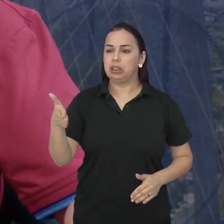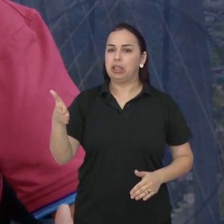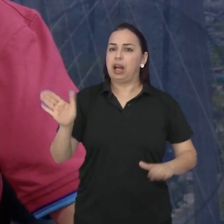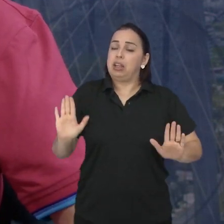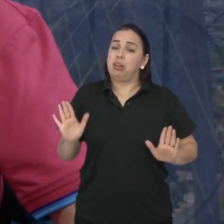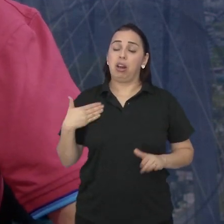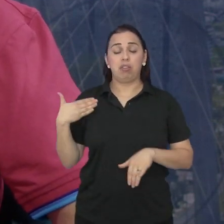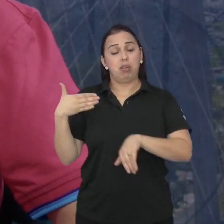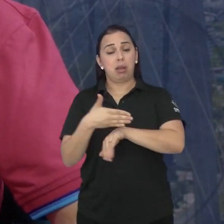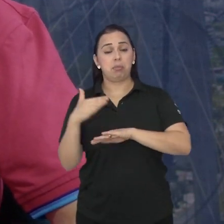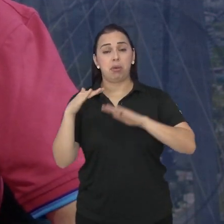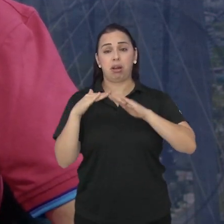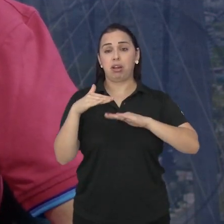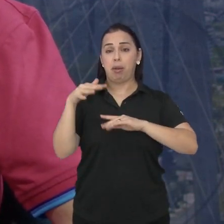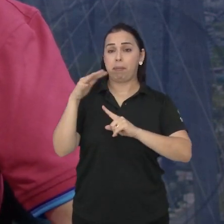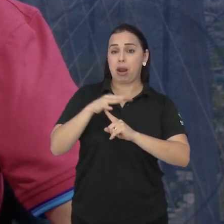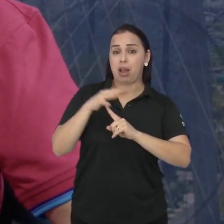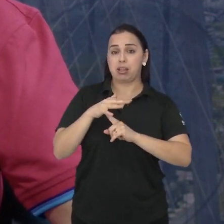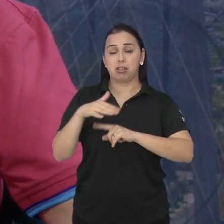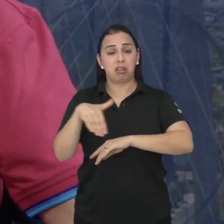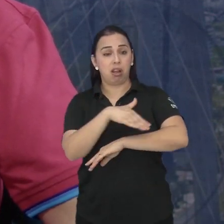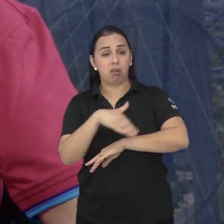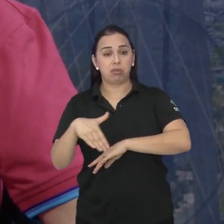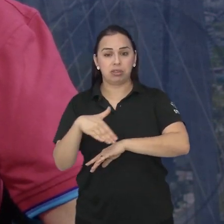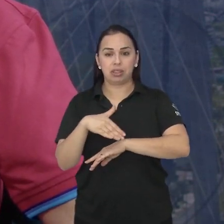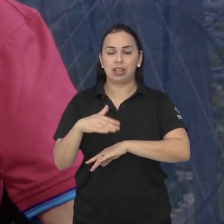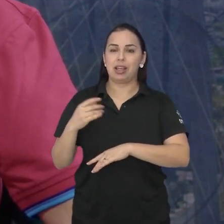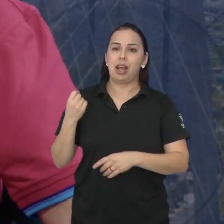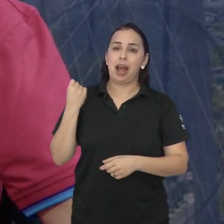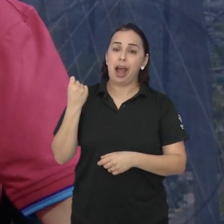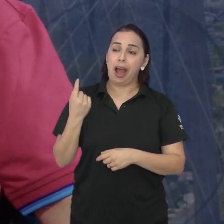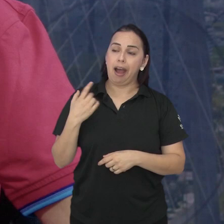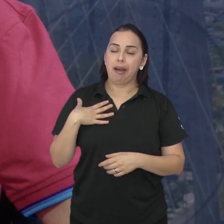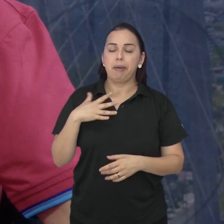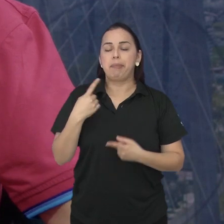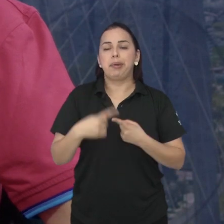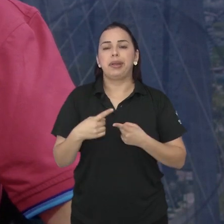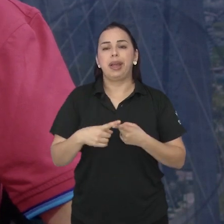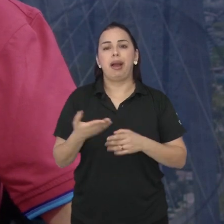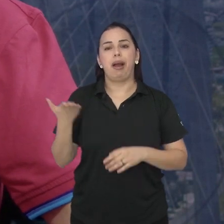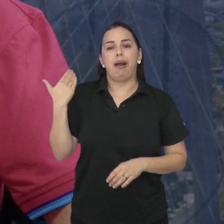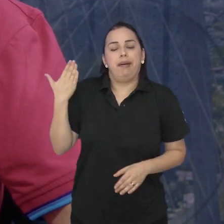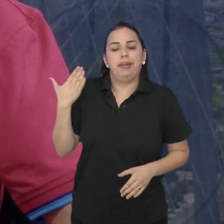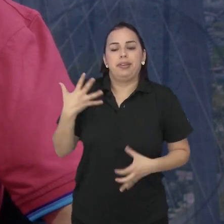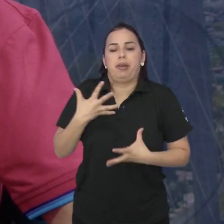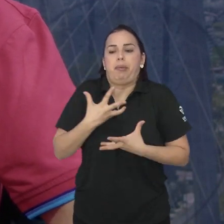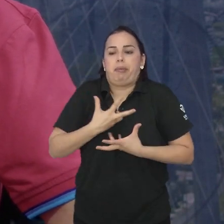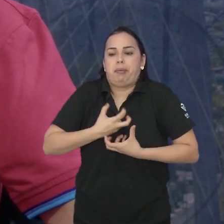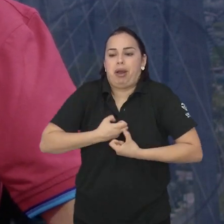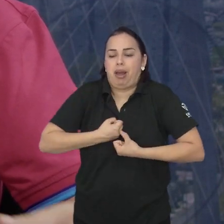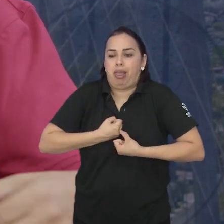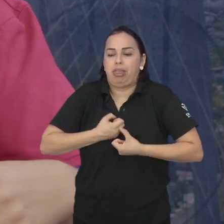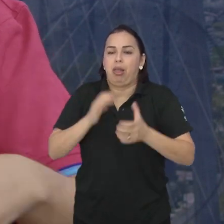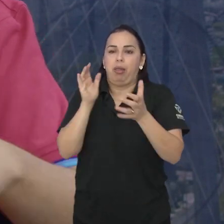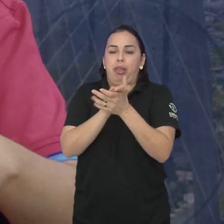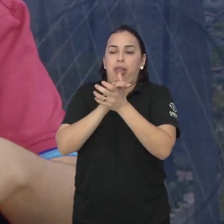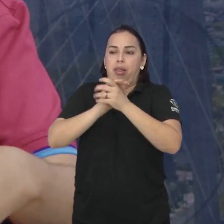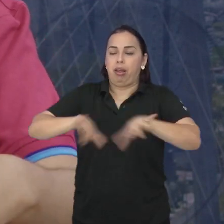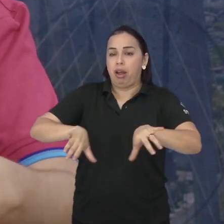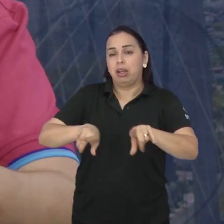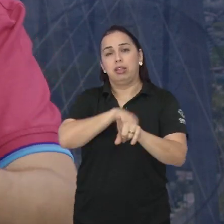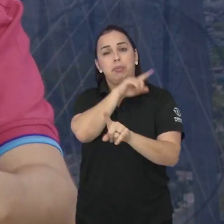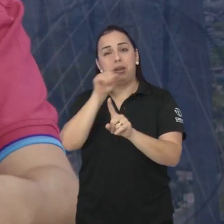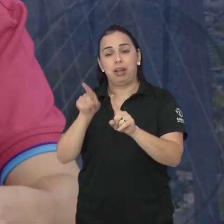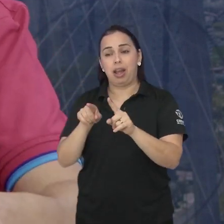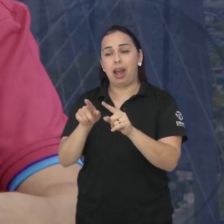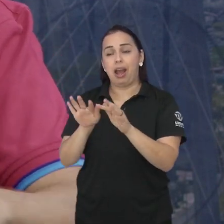dia, e ela ocupa a praça, ela ocupa a rua, e ela fica ali. Às vezes por uma decepção amorosa, às vezes por um rompimento